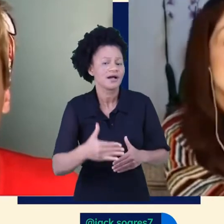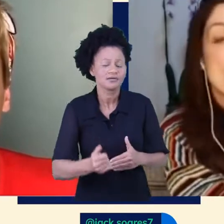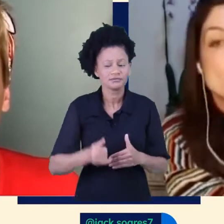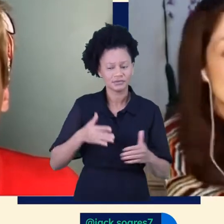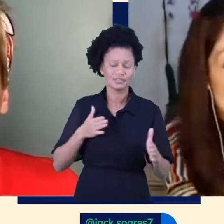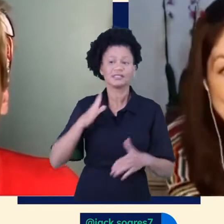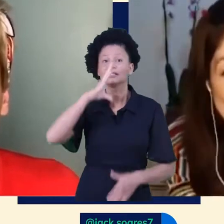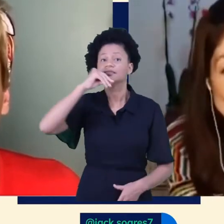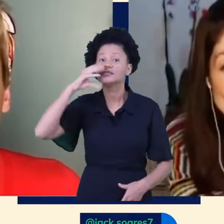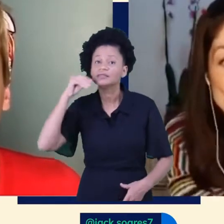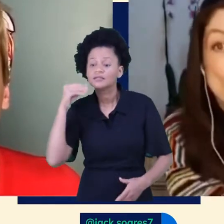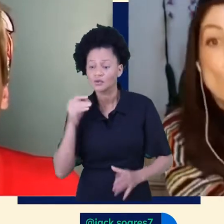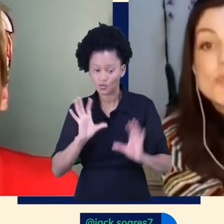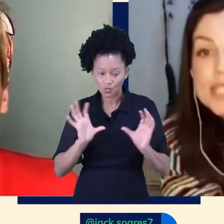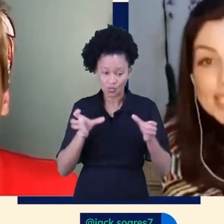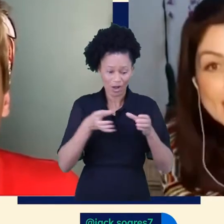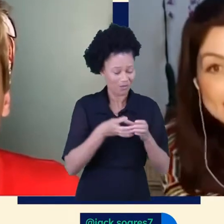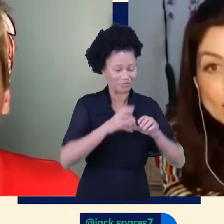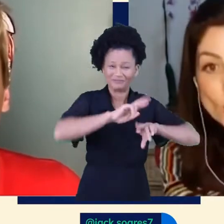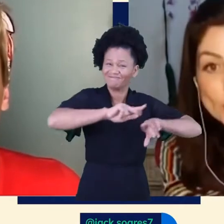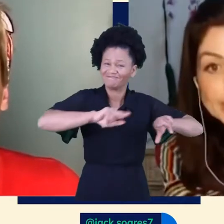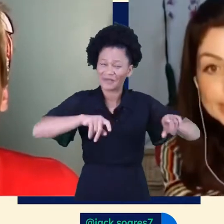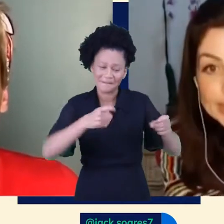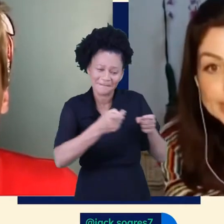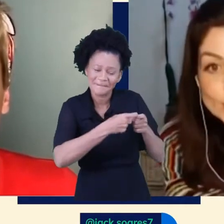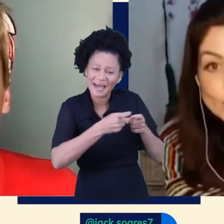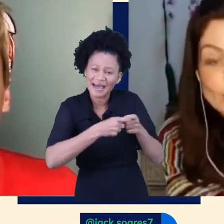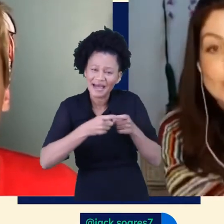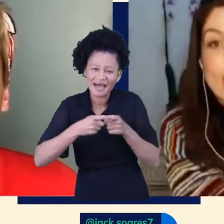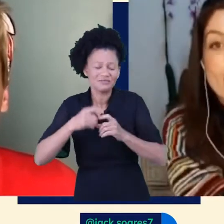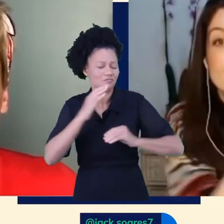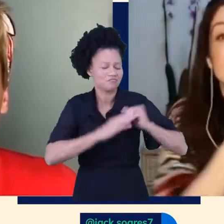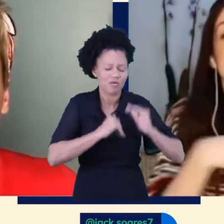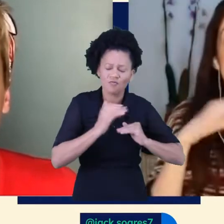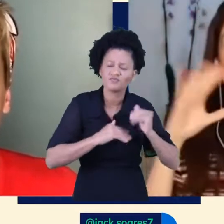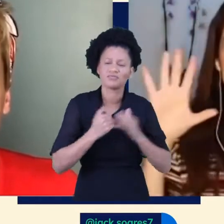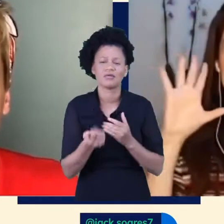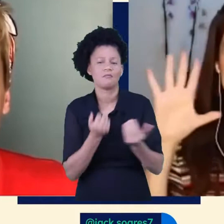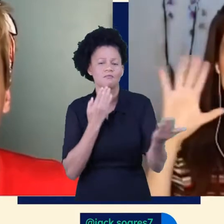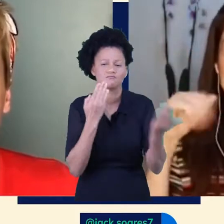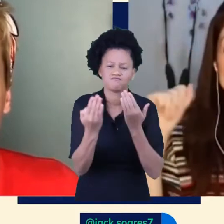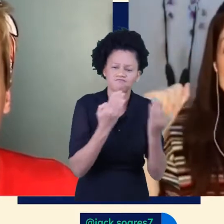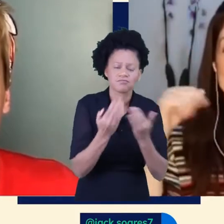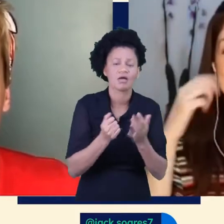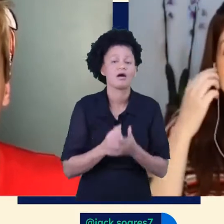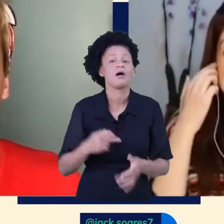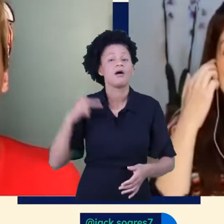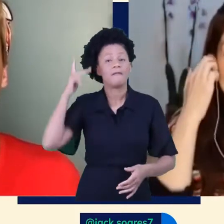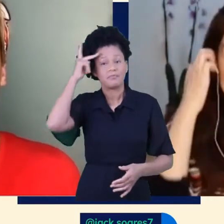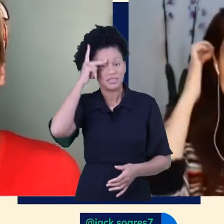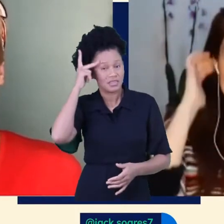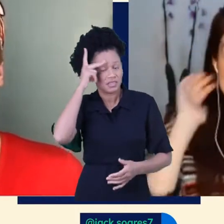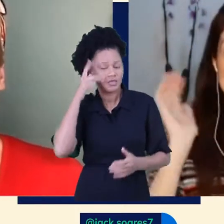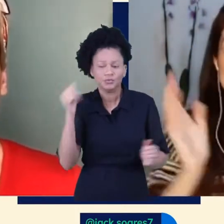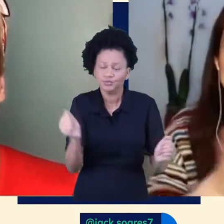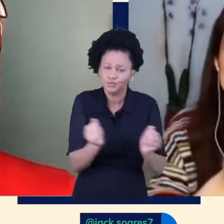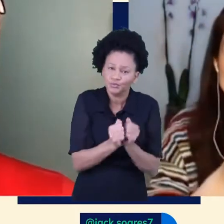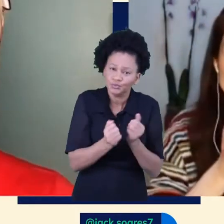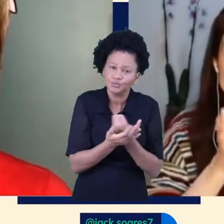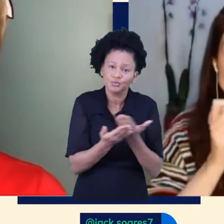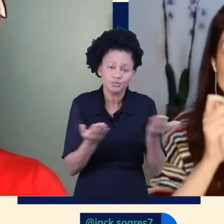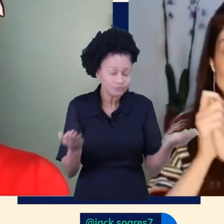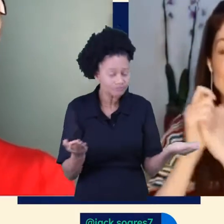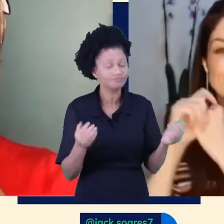médico, com psicólogo, com psiquiatra acompanhando, tá? Então, gente, cuidado com as fake news aí, para vocês não se